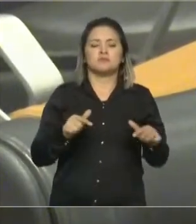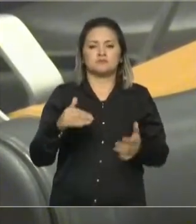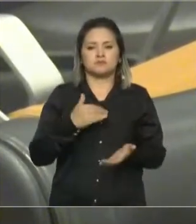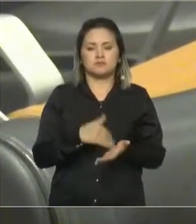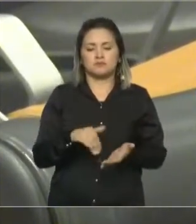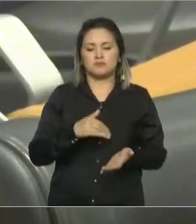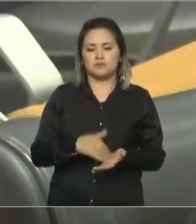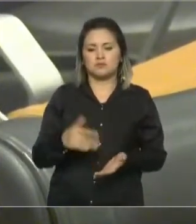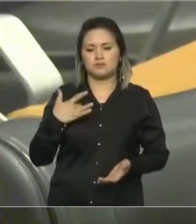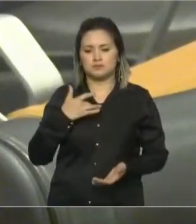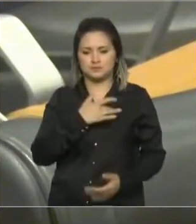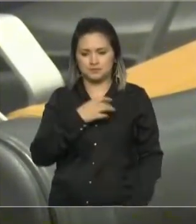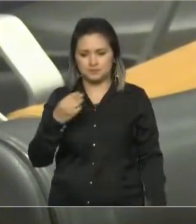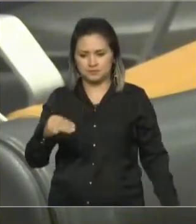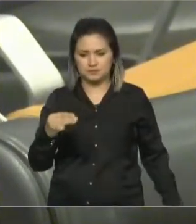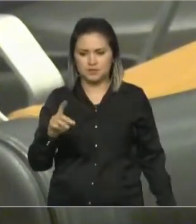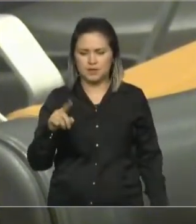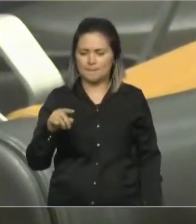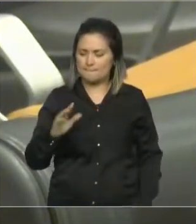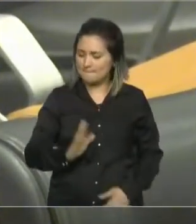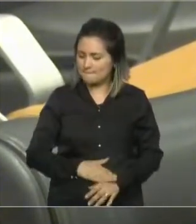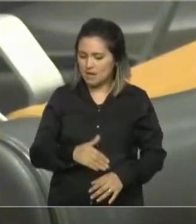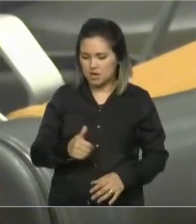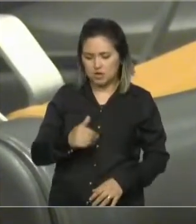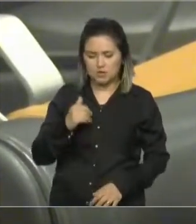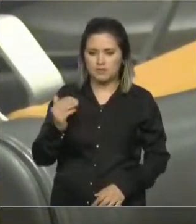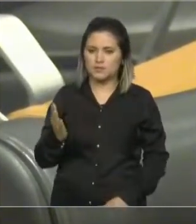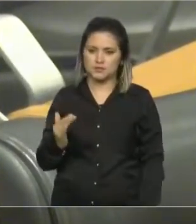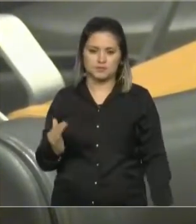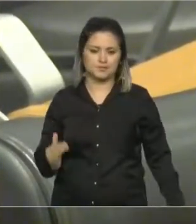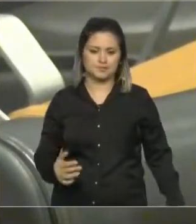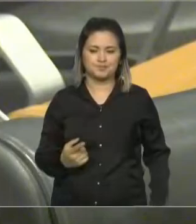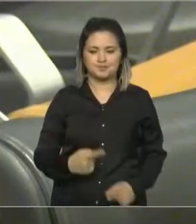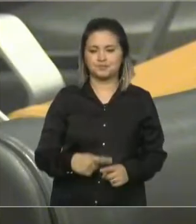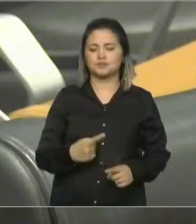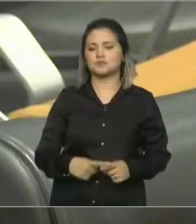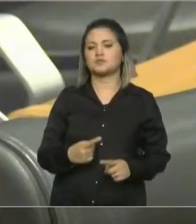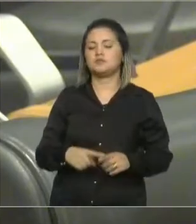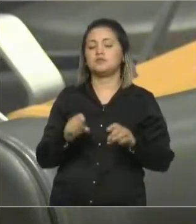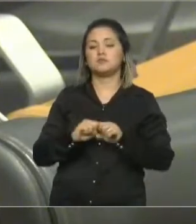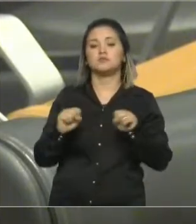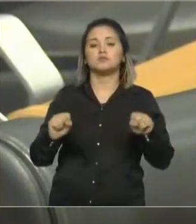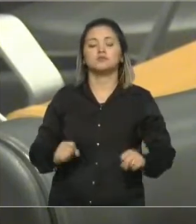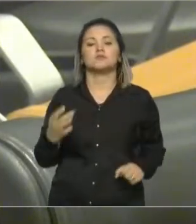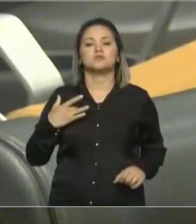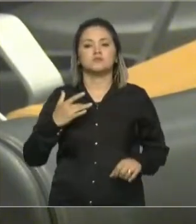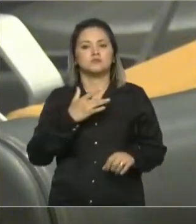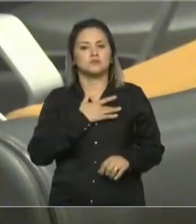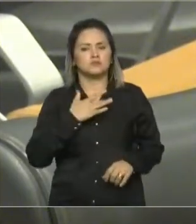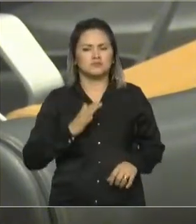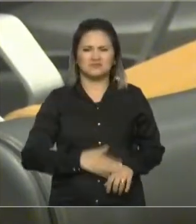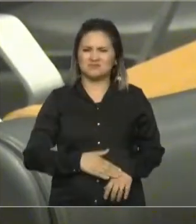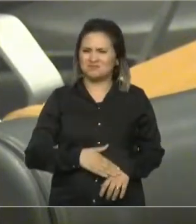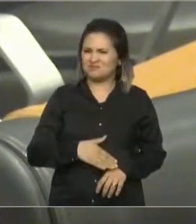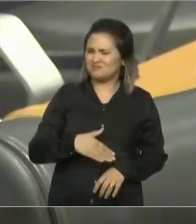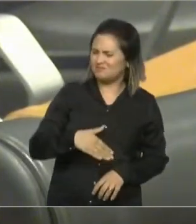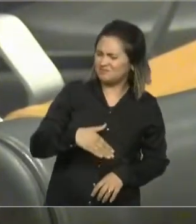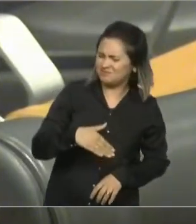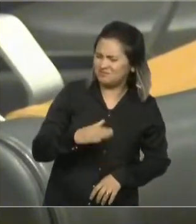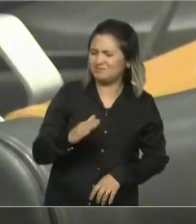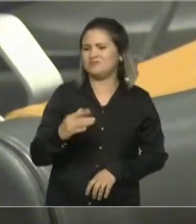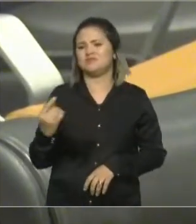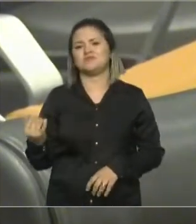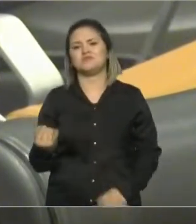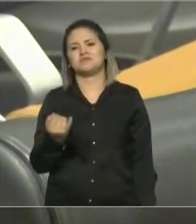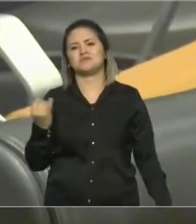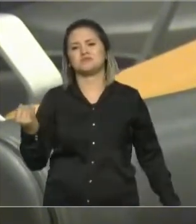do Maranhão é um dos melhores do Brasil, porque é uma das maiores redes do Brasil